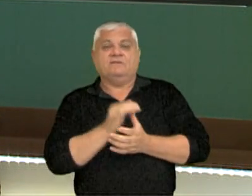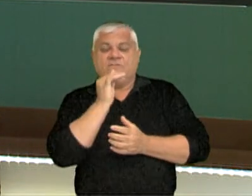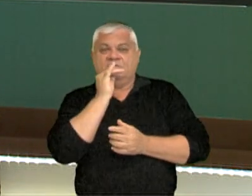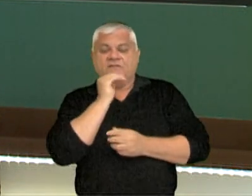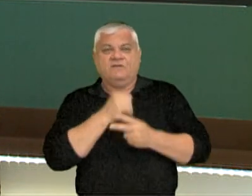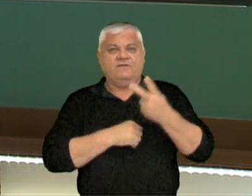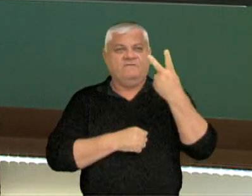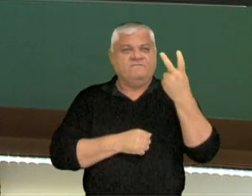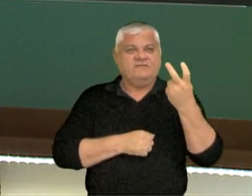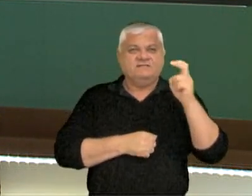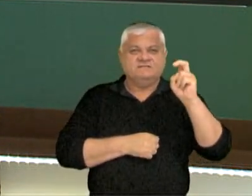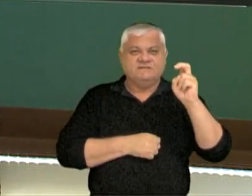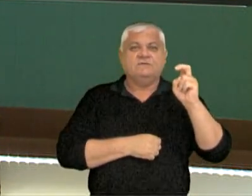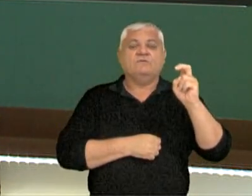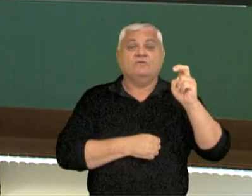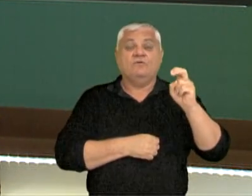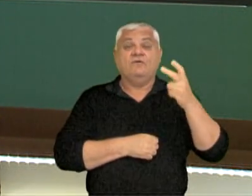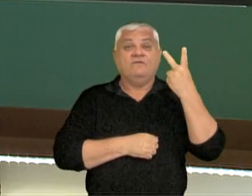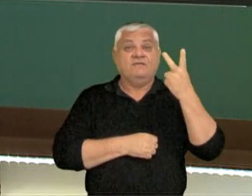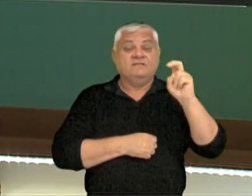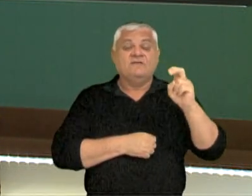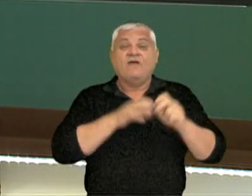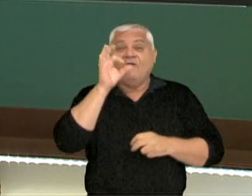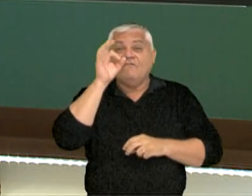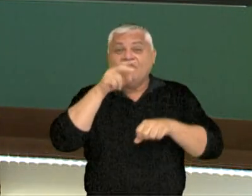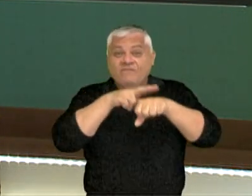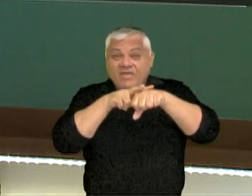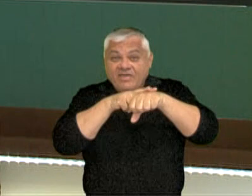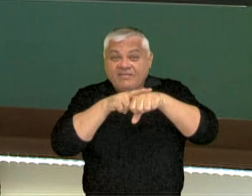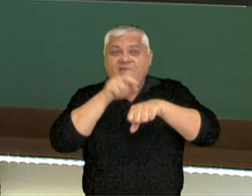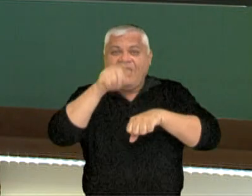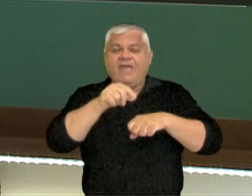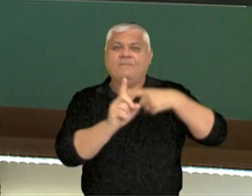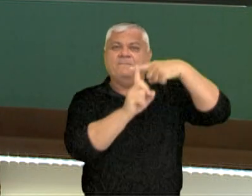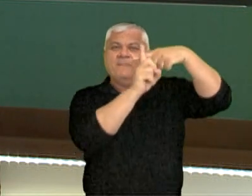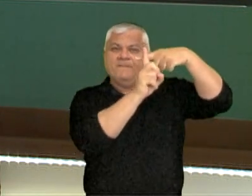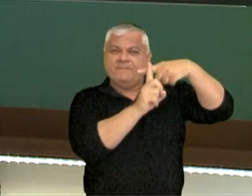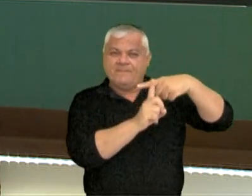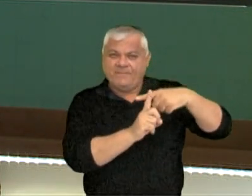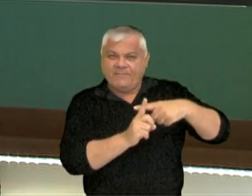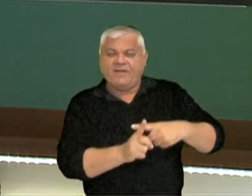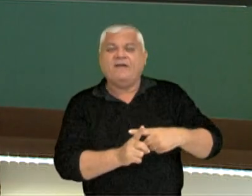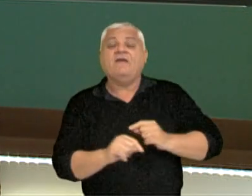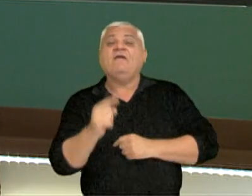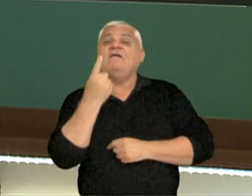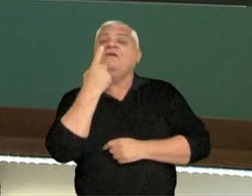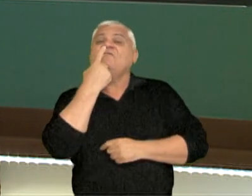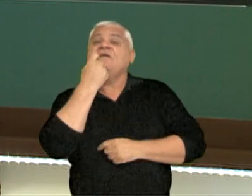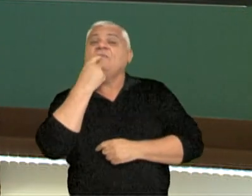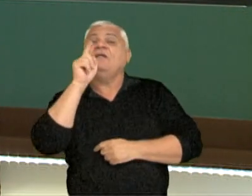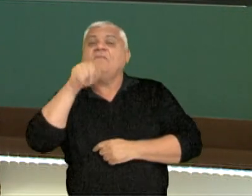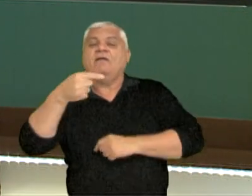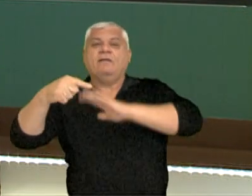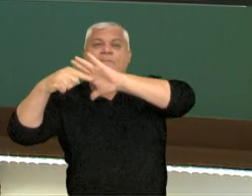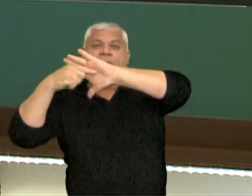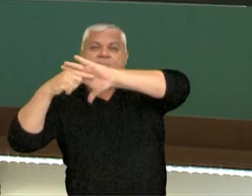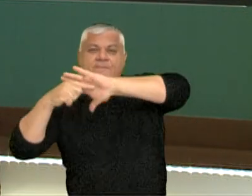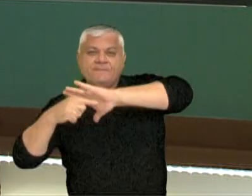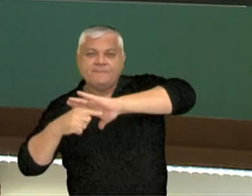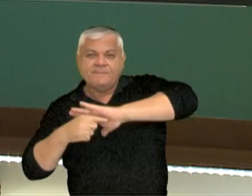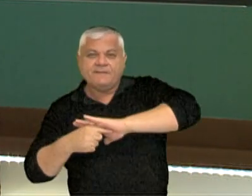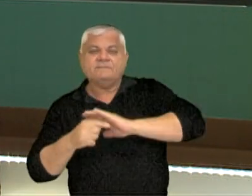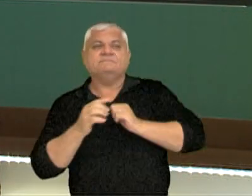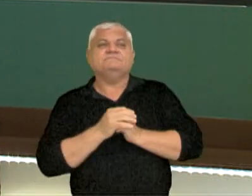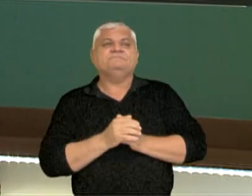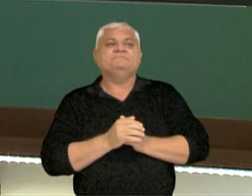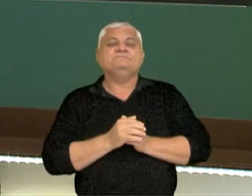valores em verde são os valores positivos, os valores em vermelho são os valores negativos. O que a